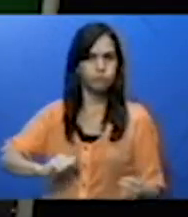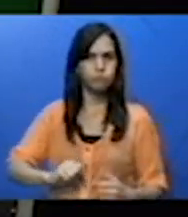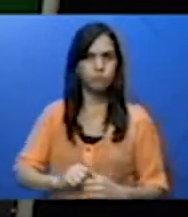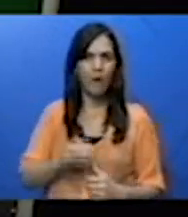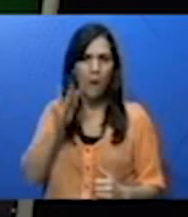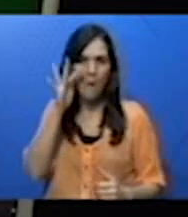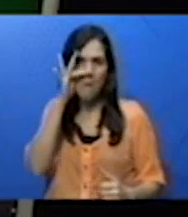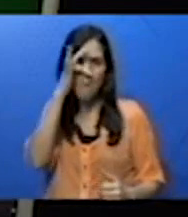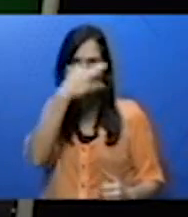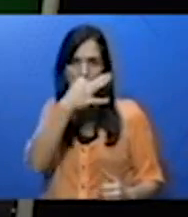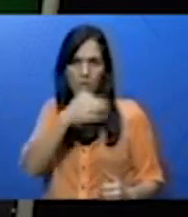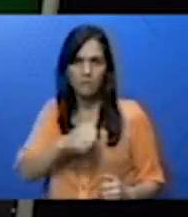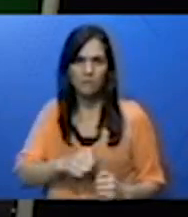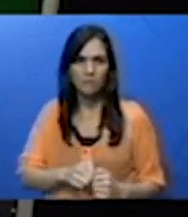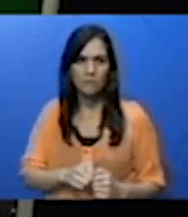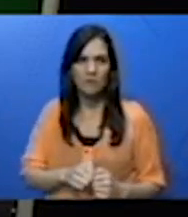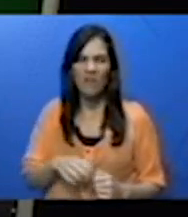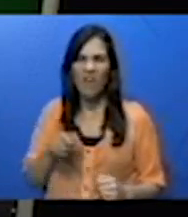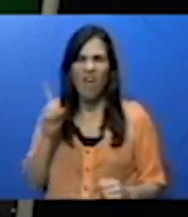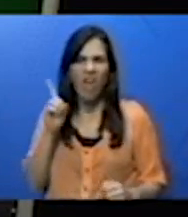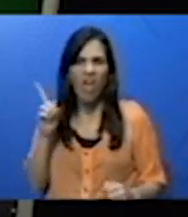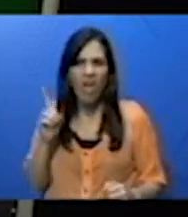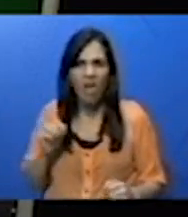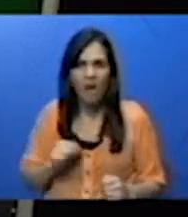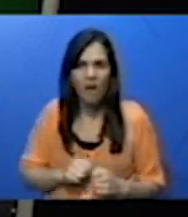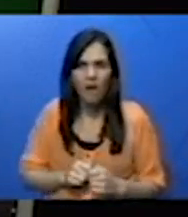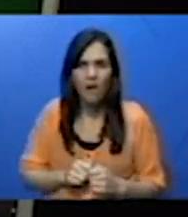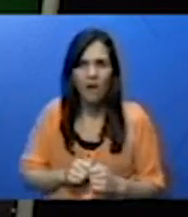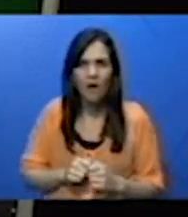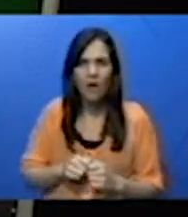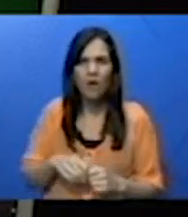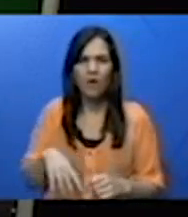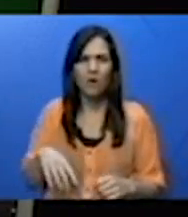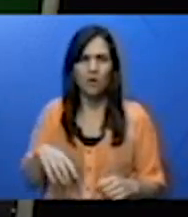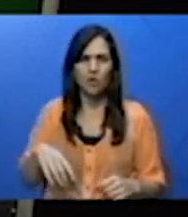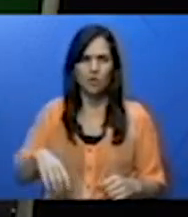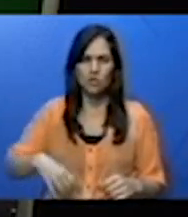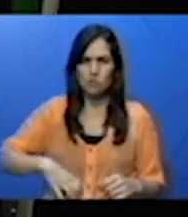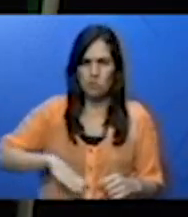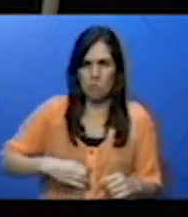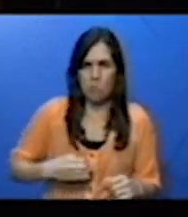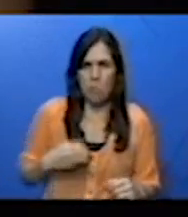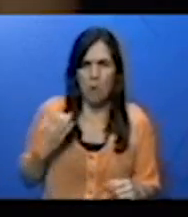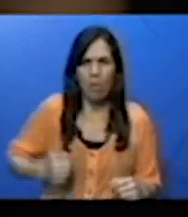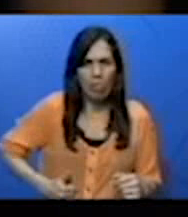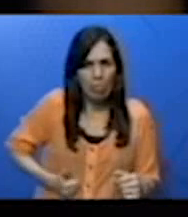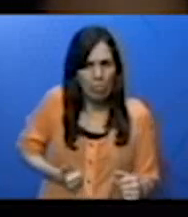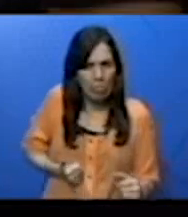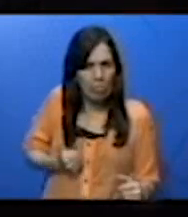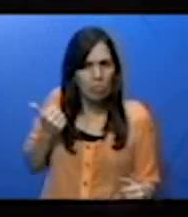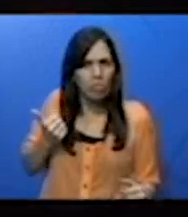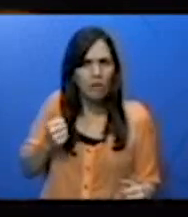Essa bola é presunçosa, geniosa, tão teimosa,